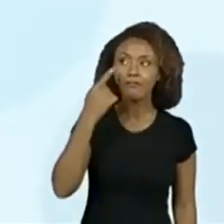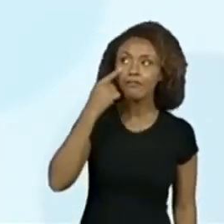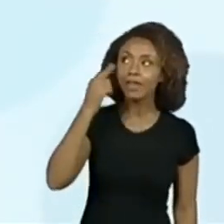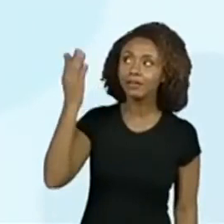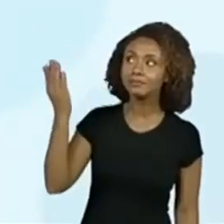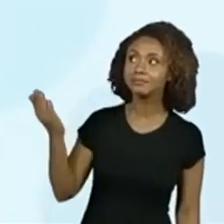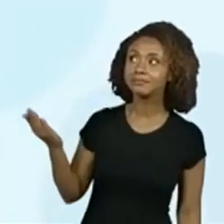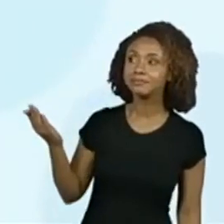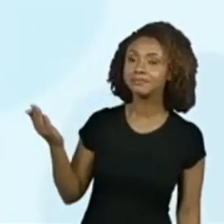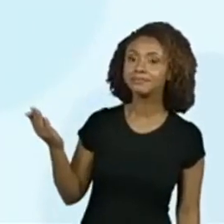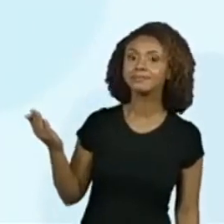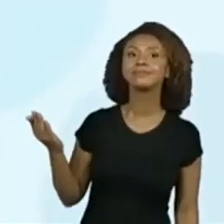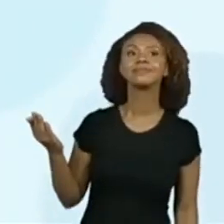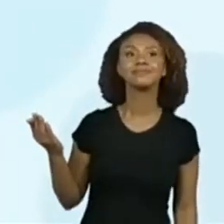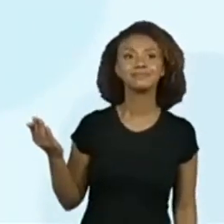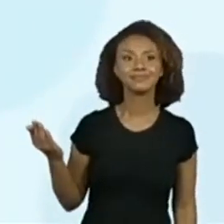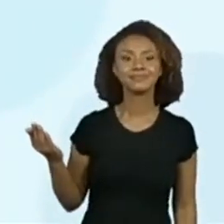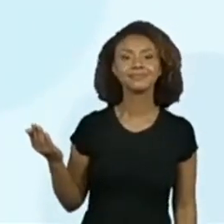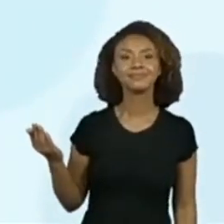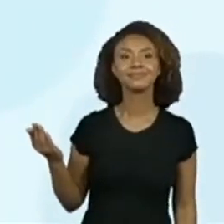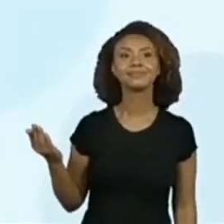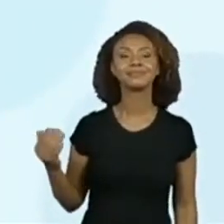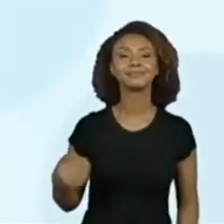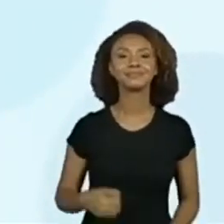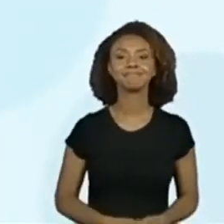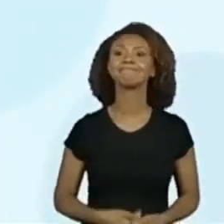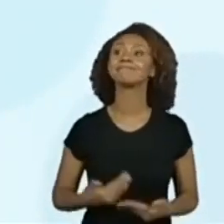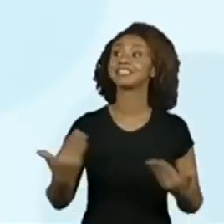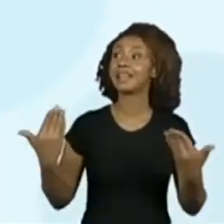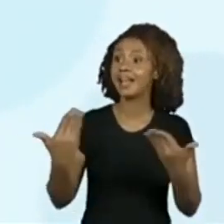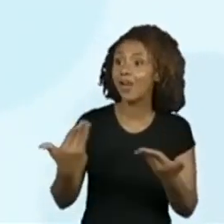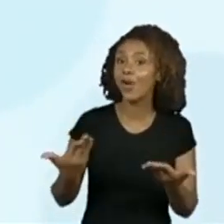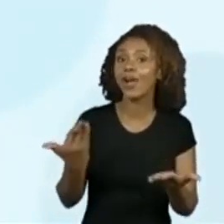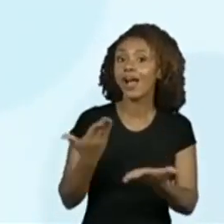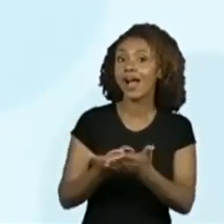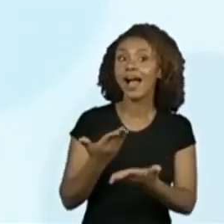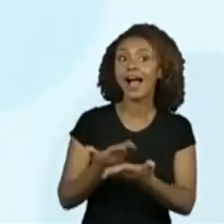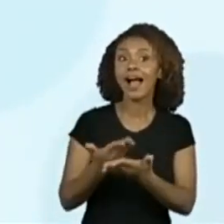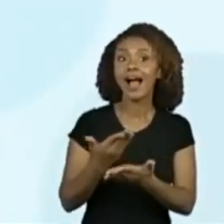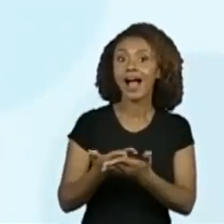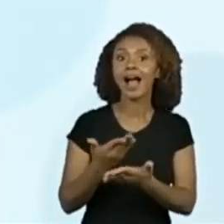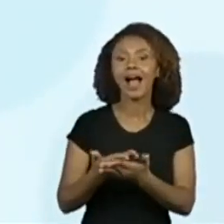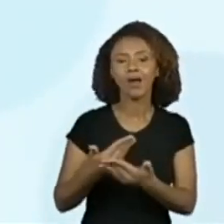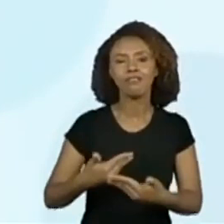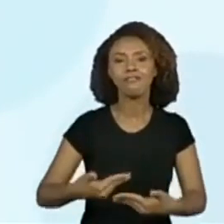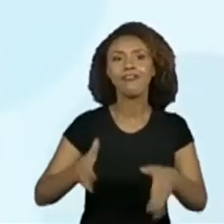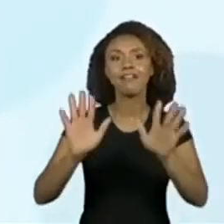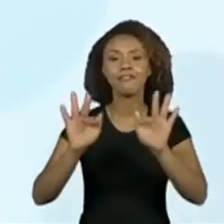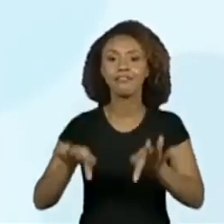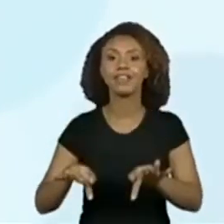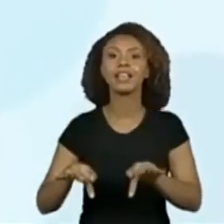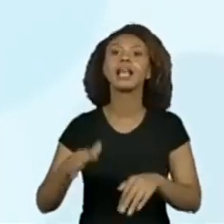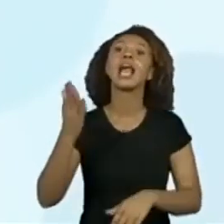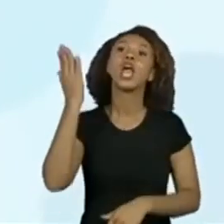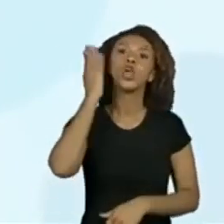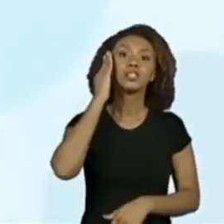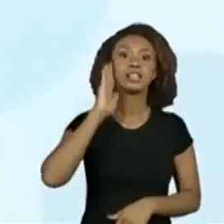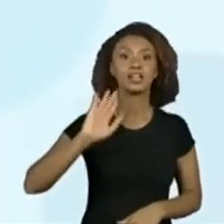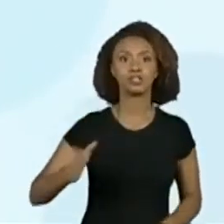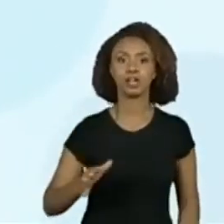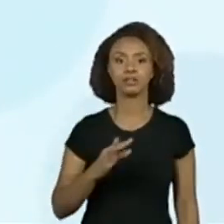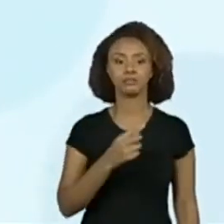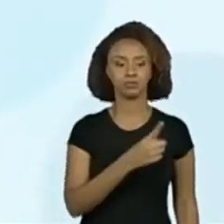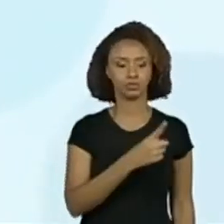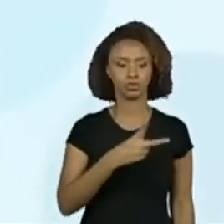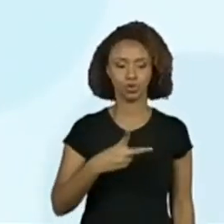registramos e nossa aula finalizando pro gen sabemos que ele ganhou S isso 12 -